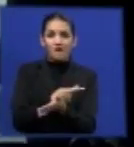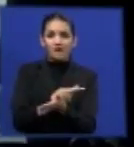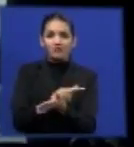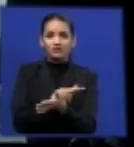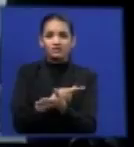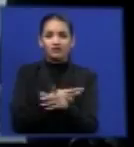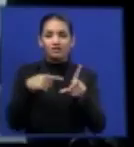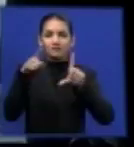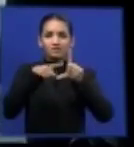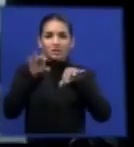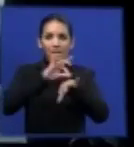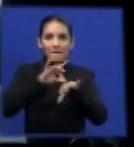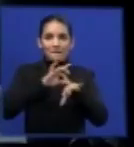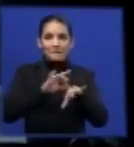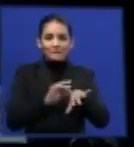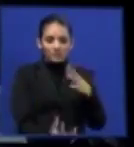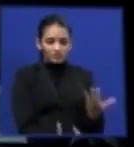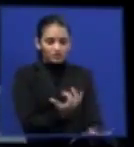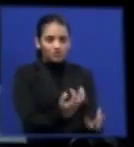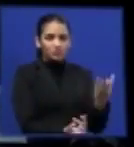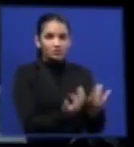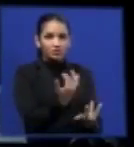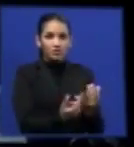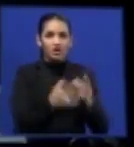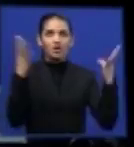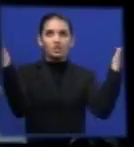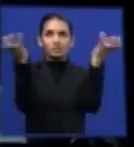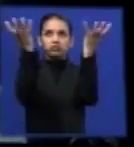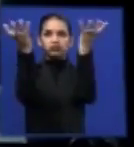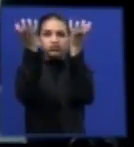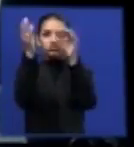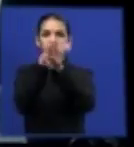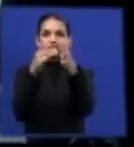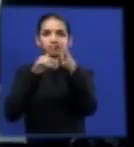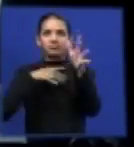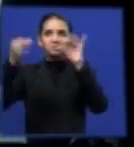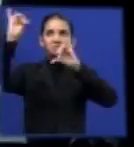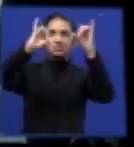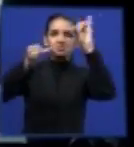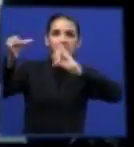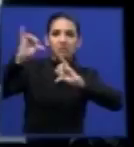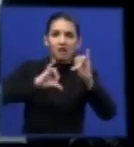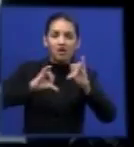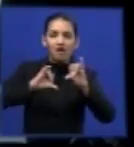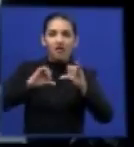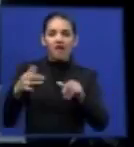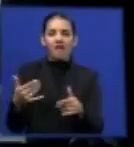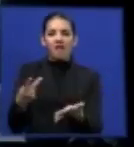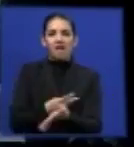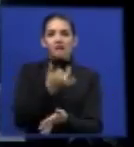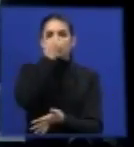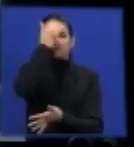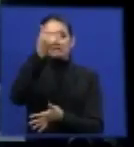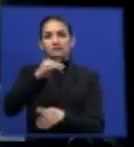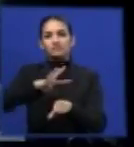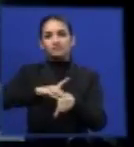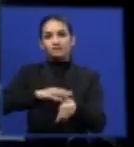originadas dessa queima e bom que se diga que eh embora a aceita eh